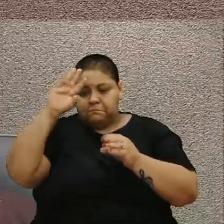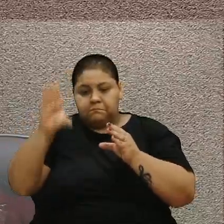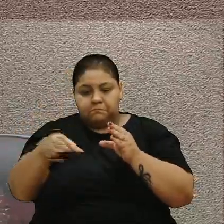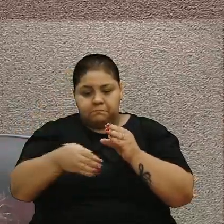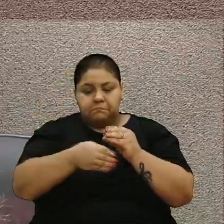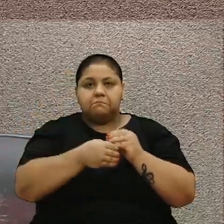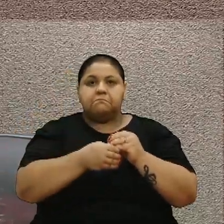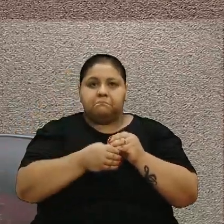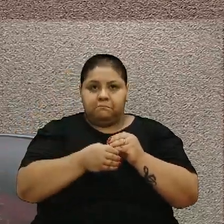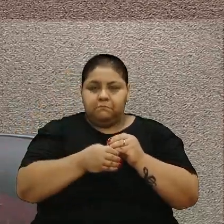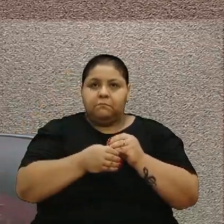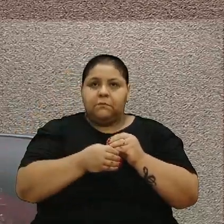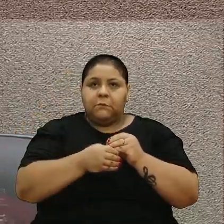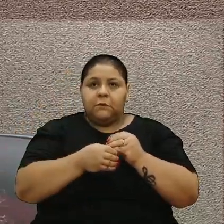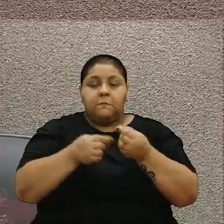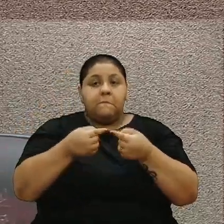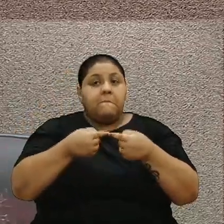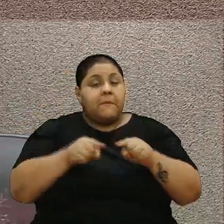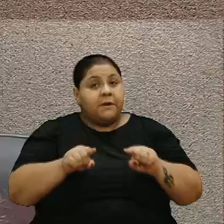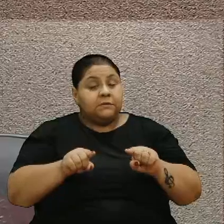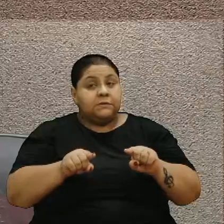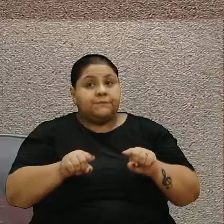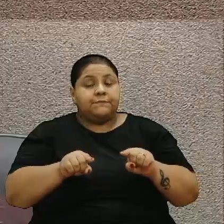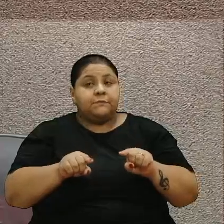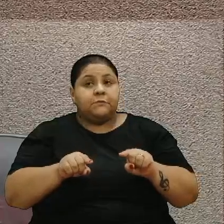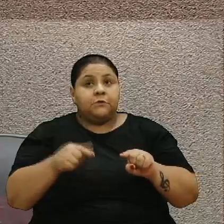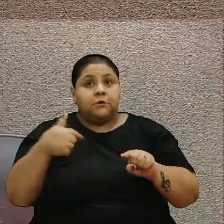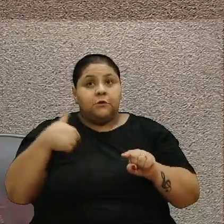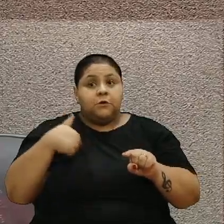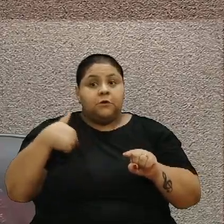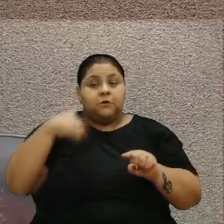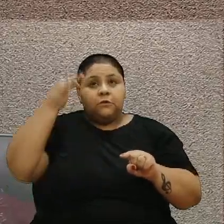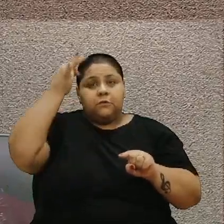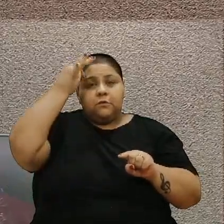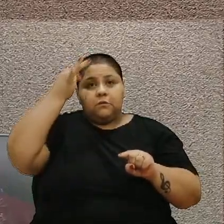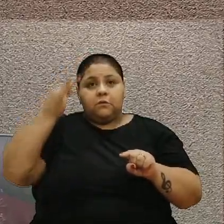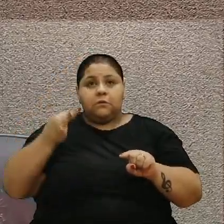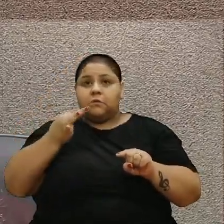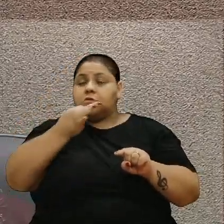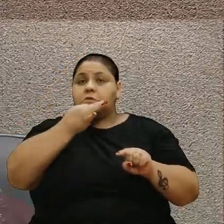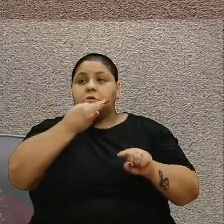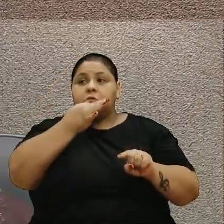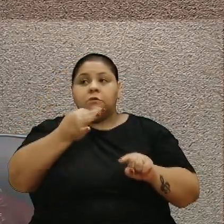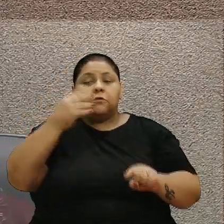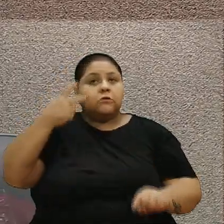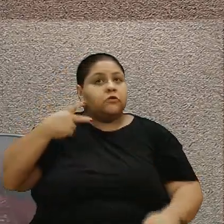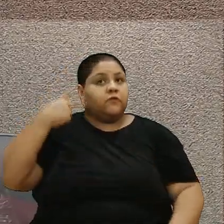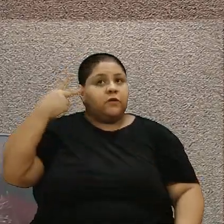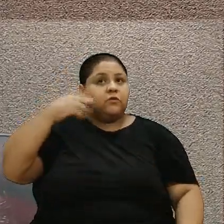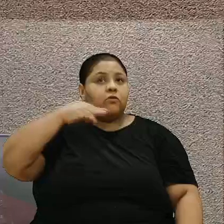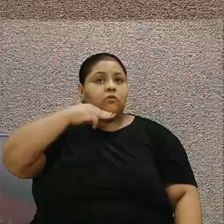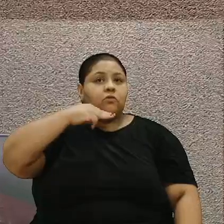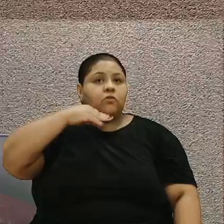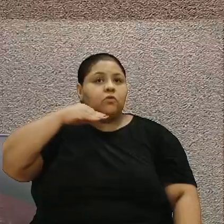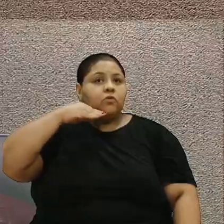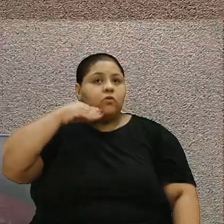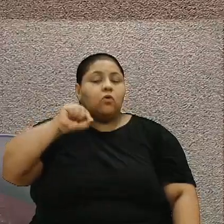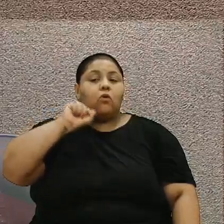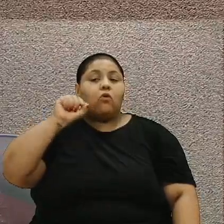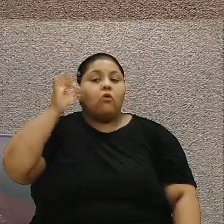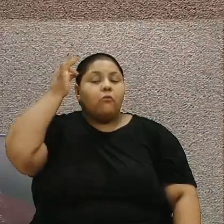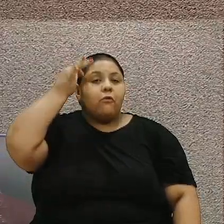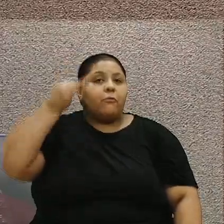minha fala. Porém, eu entendo a colocação do vereador Bortola. Como é que eu entendo